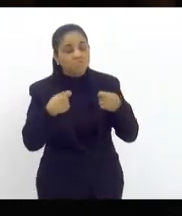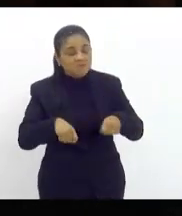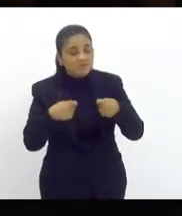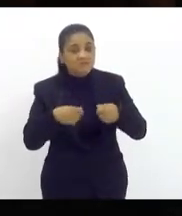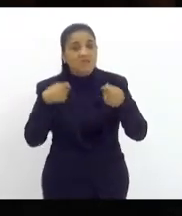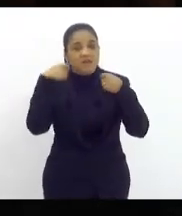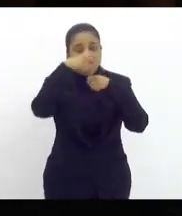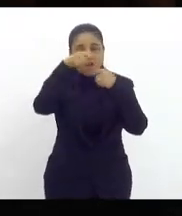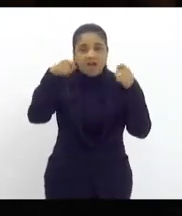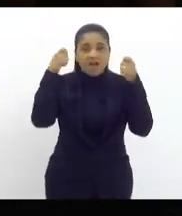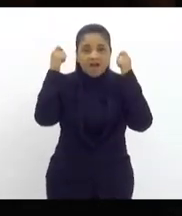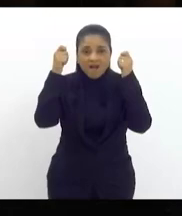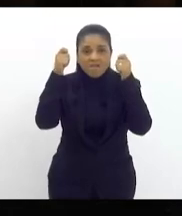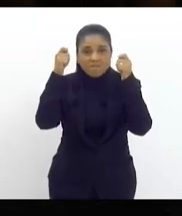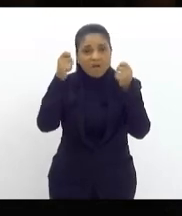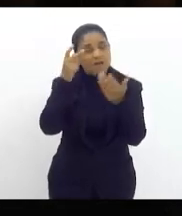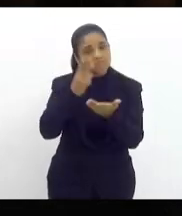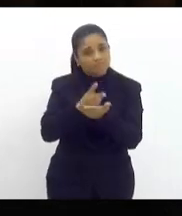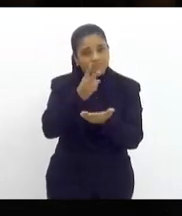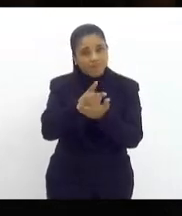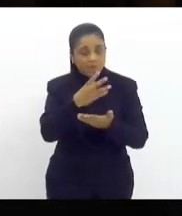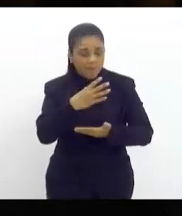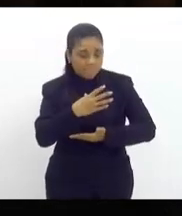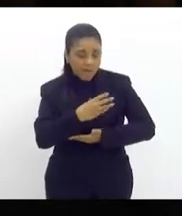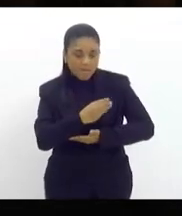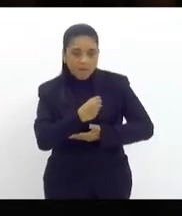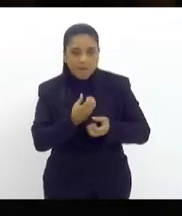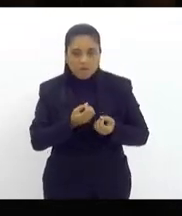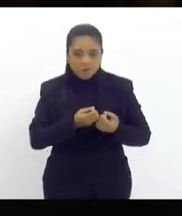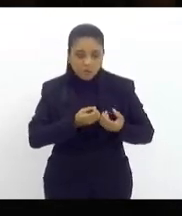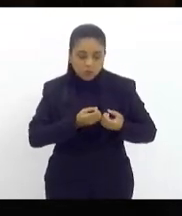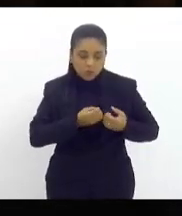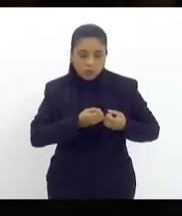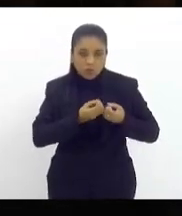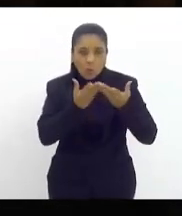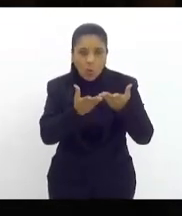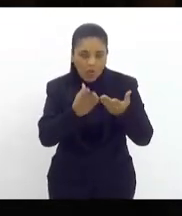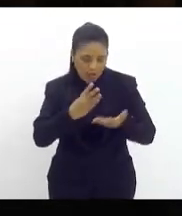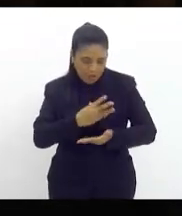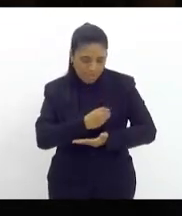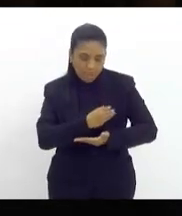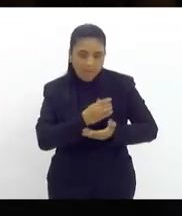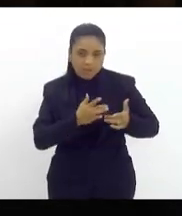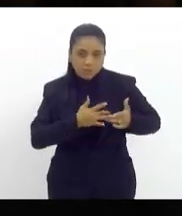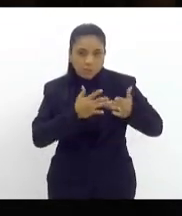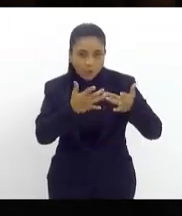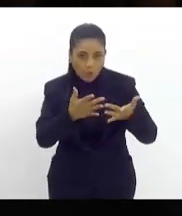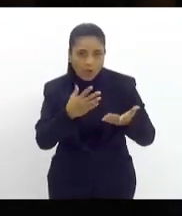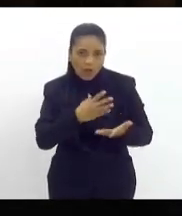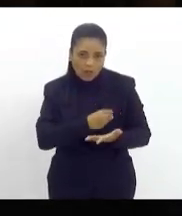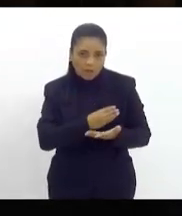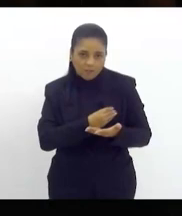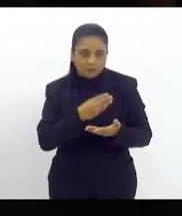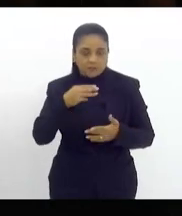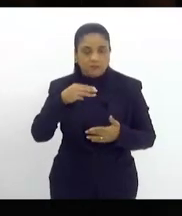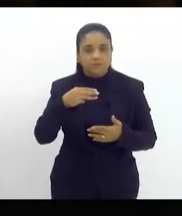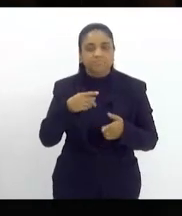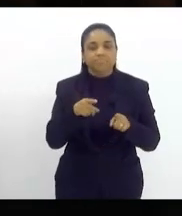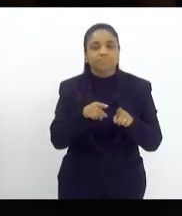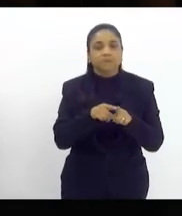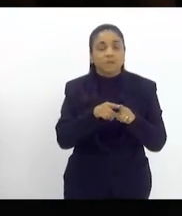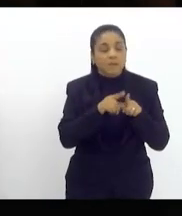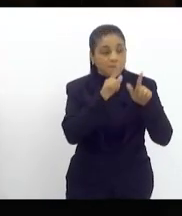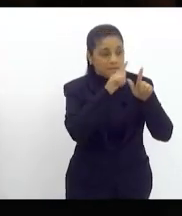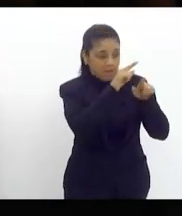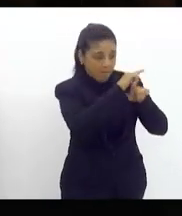permanentes para o aleitamento, para a doação de leite materno, justamente para que possa garantir que o